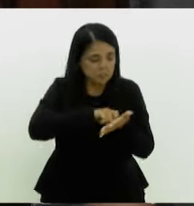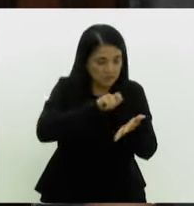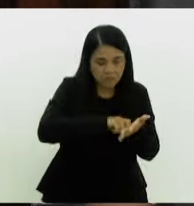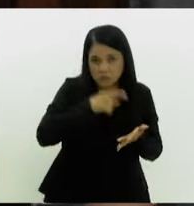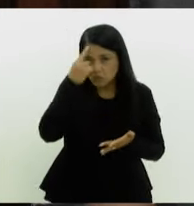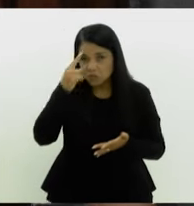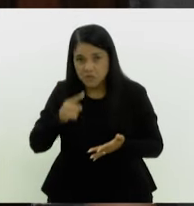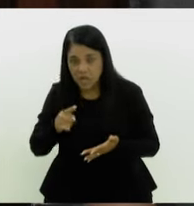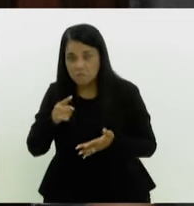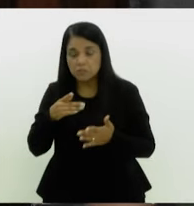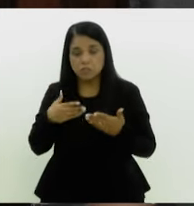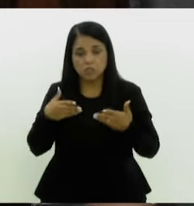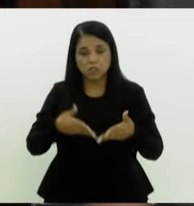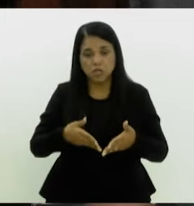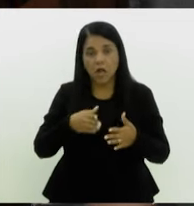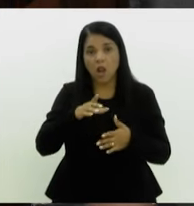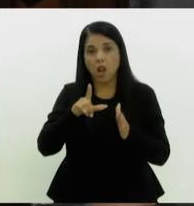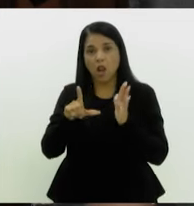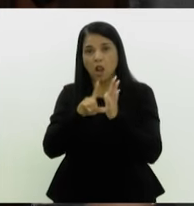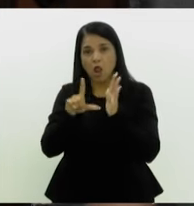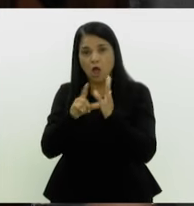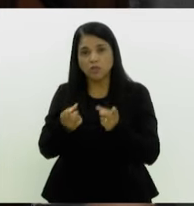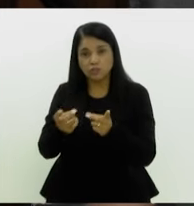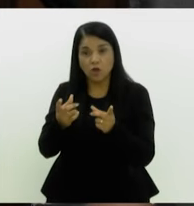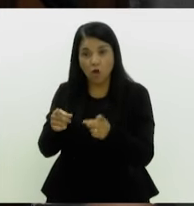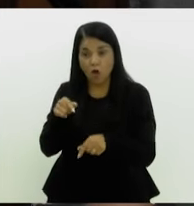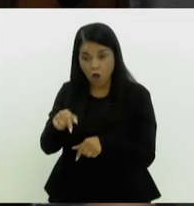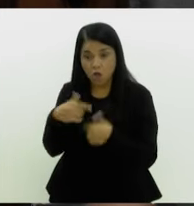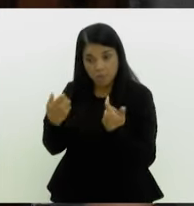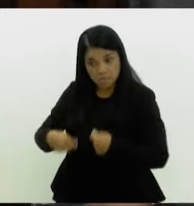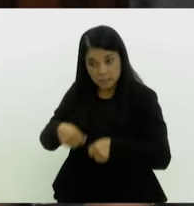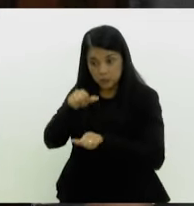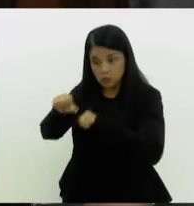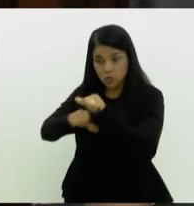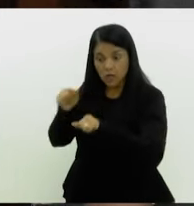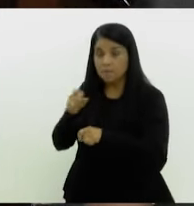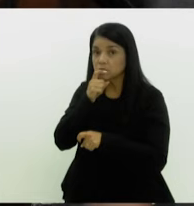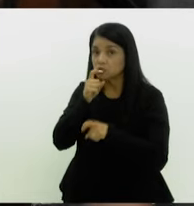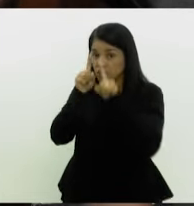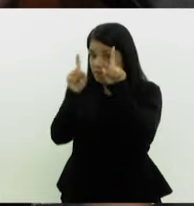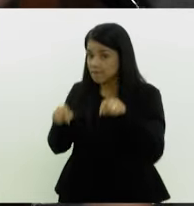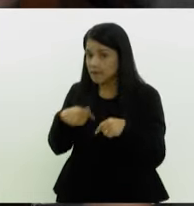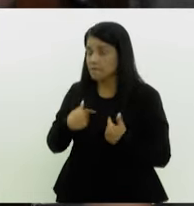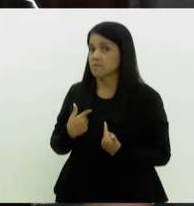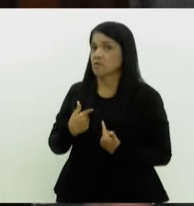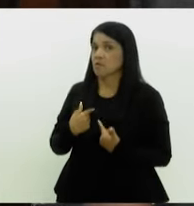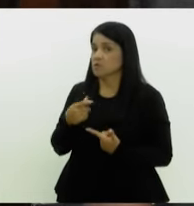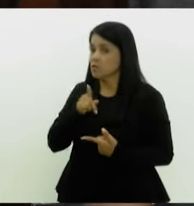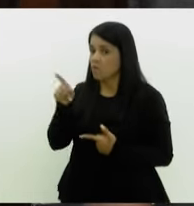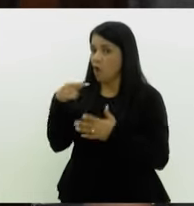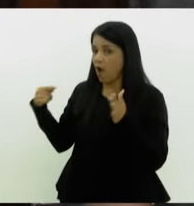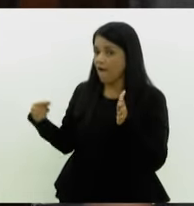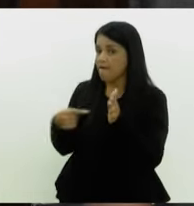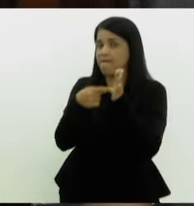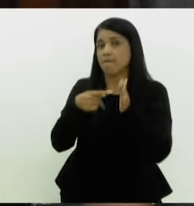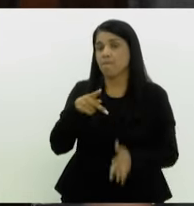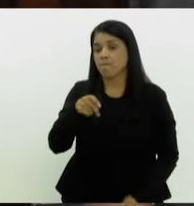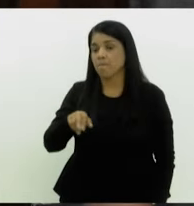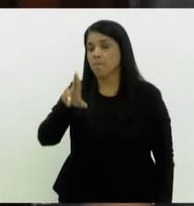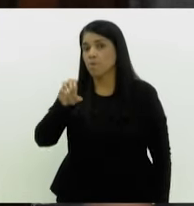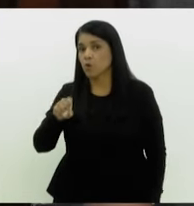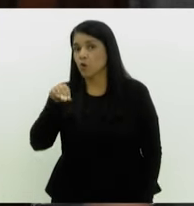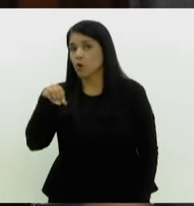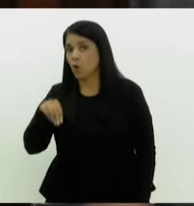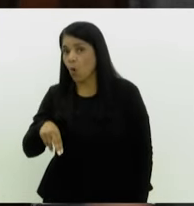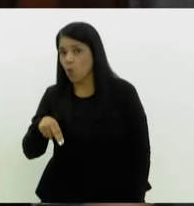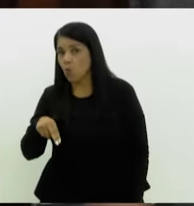Carla e dizia assim troca minha geladeira senão vou pro Procom ele conhecia seus direitos nós precisamos fazer chegar aos direito